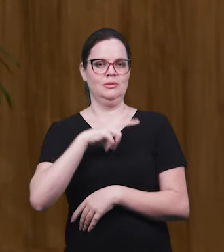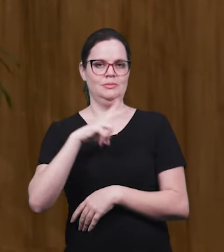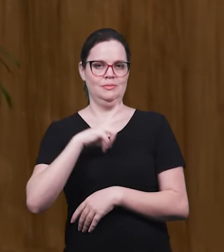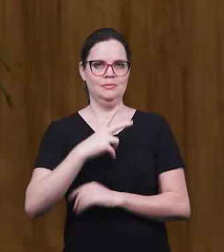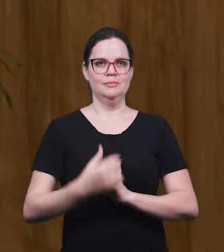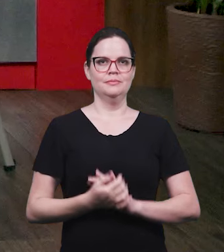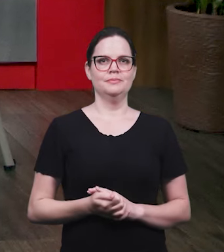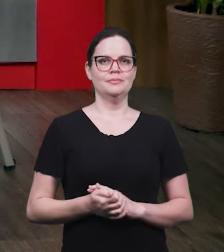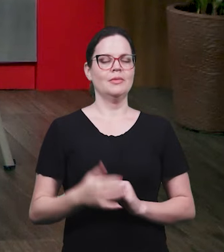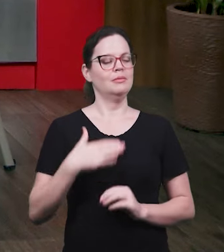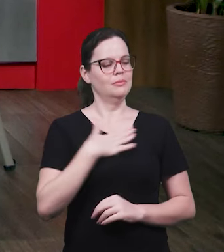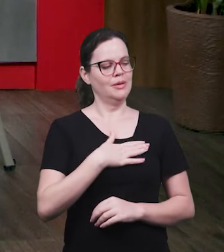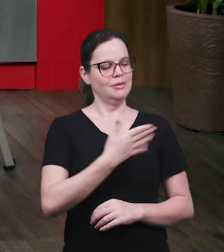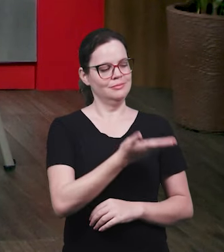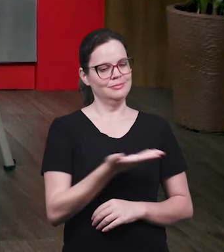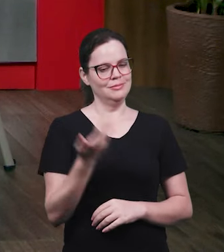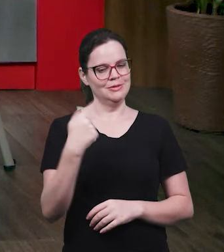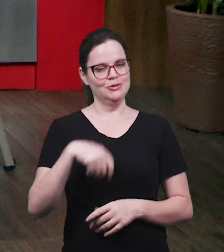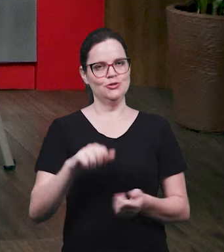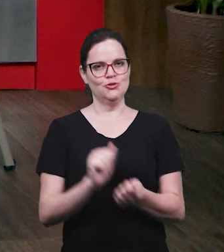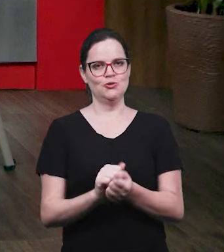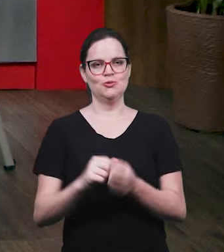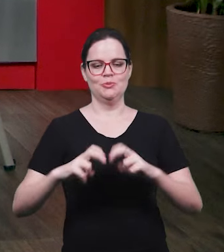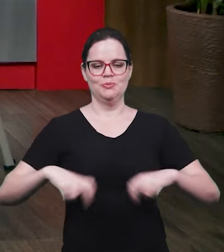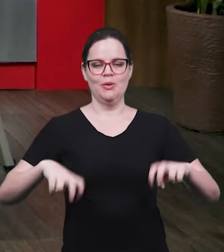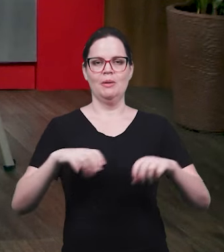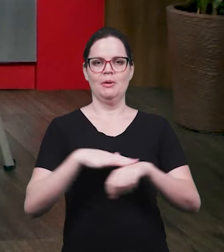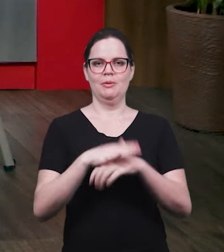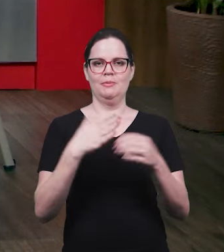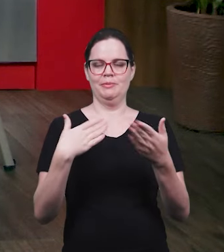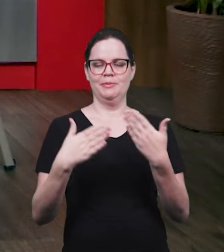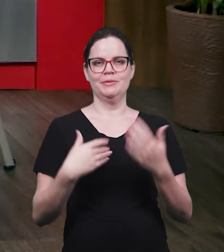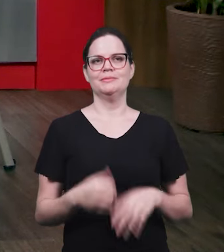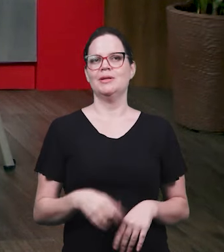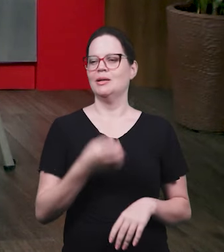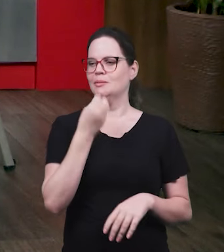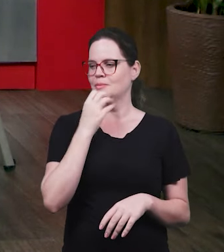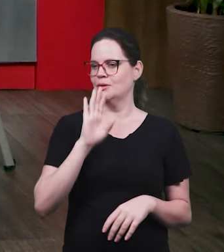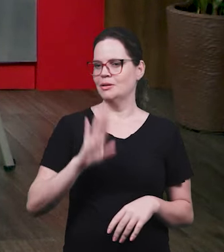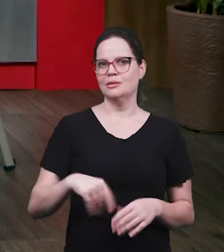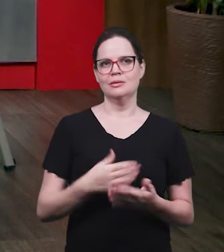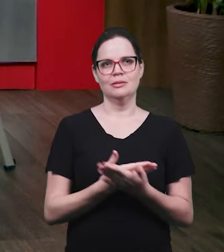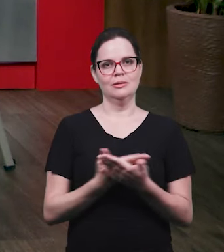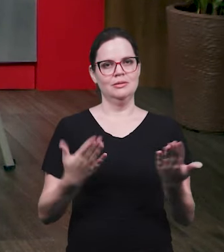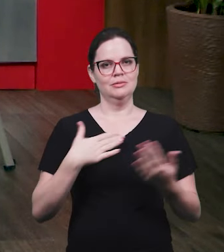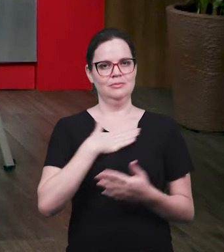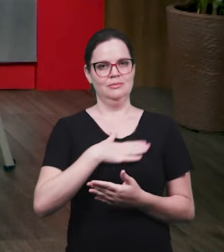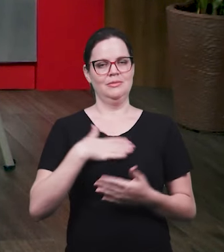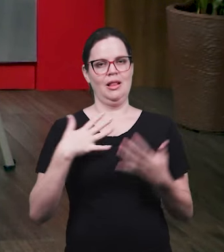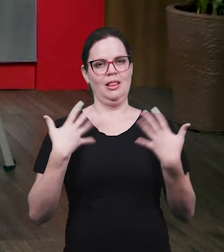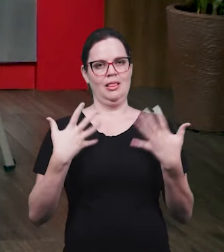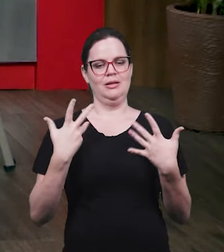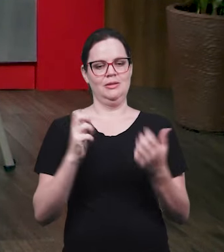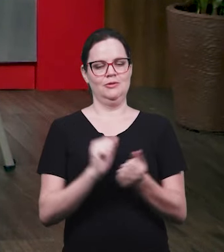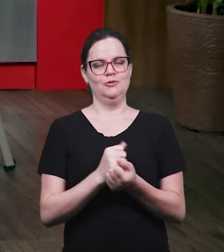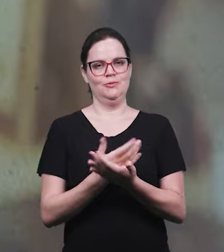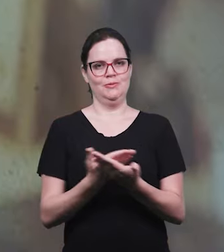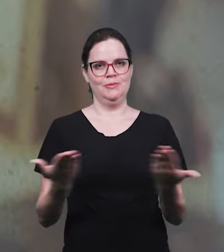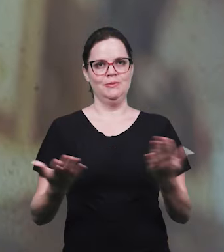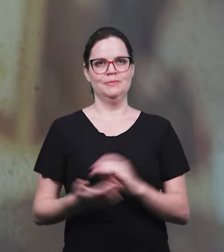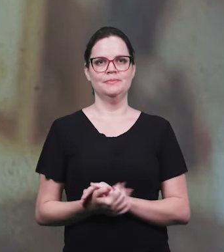Isaías Diniz, é um prazer ter o senhor conosco nesse programa. Rodrigo, boa tarde. Um prazer, uma alegria estar aqui